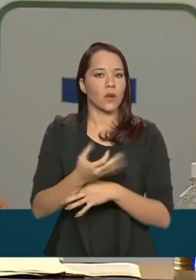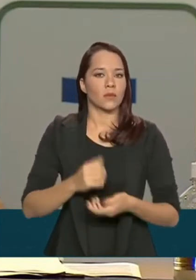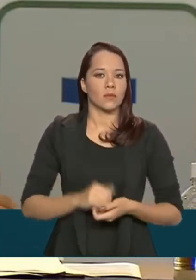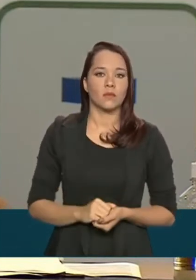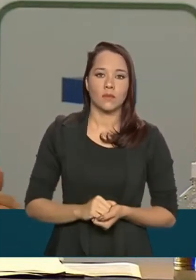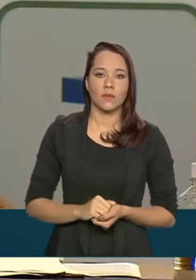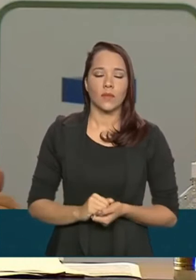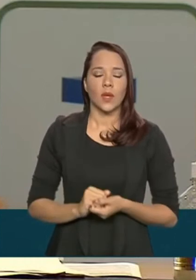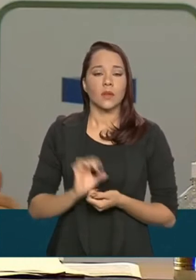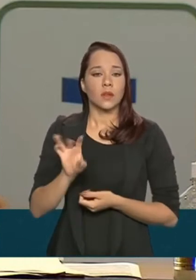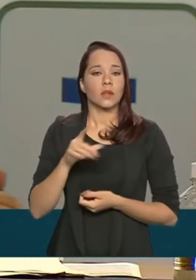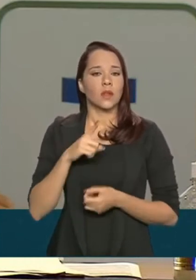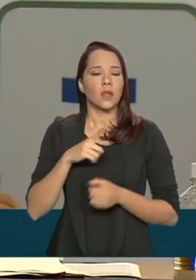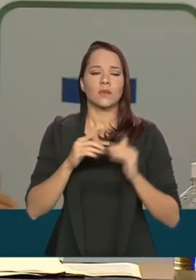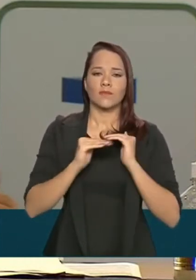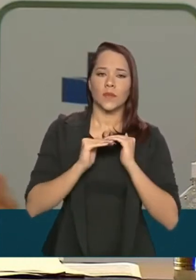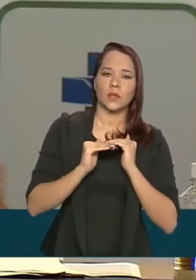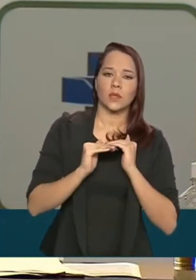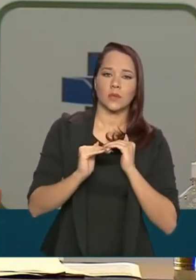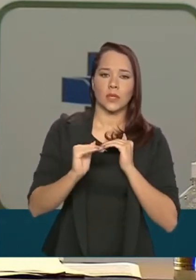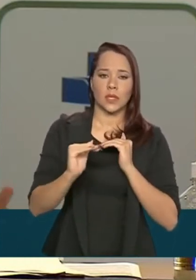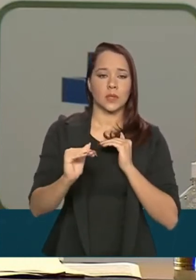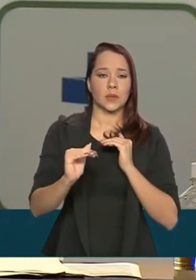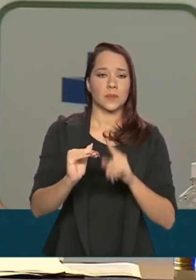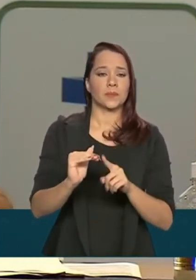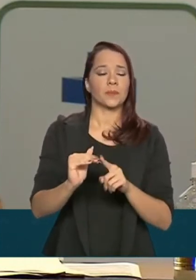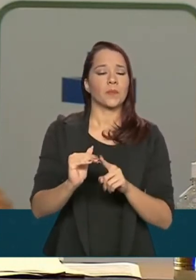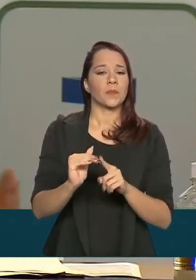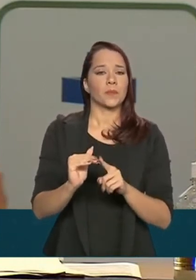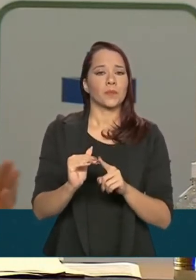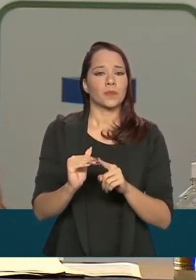houve praticamente uma estabilização que, do ponto de vista